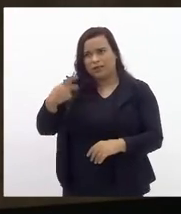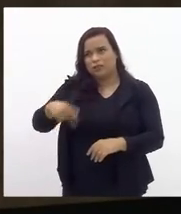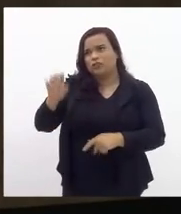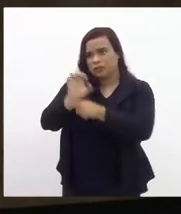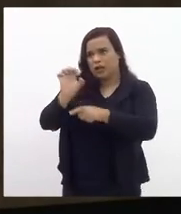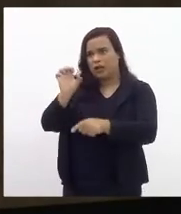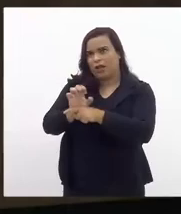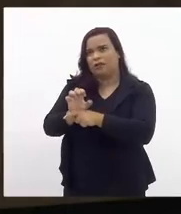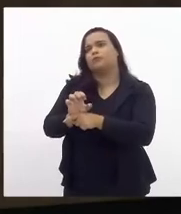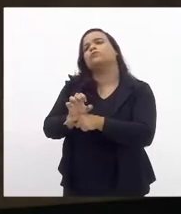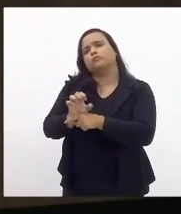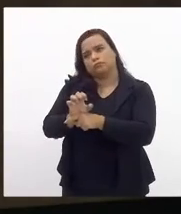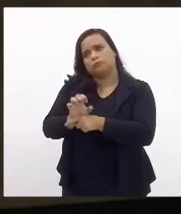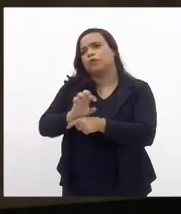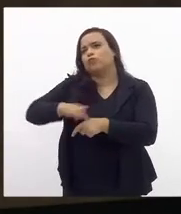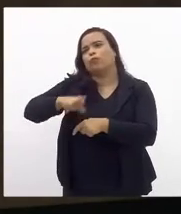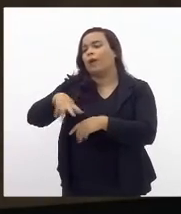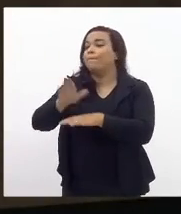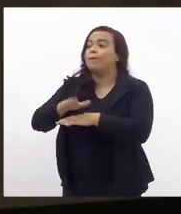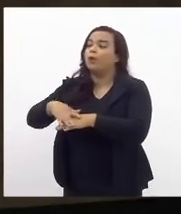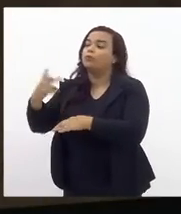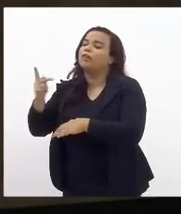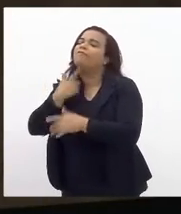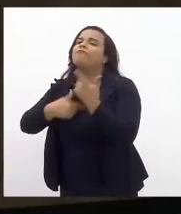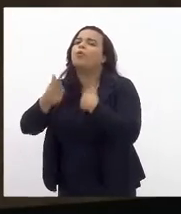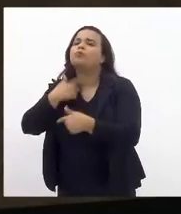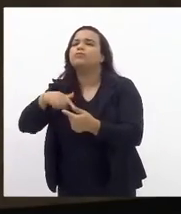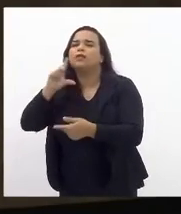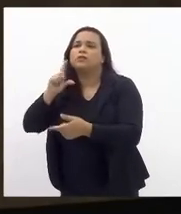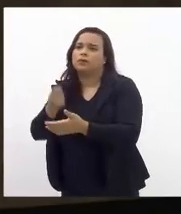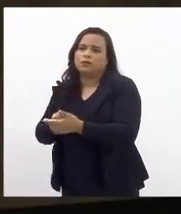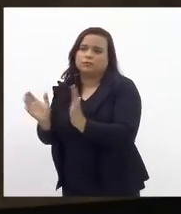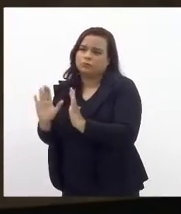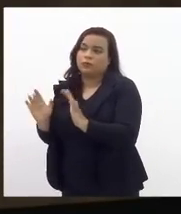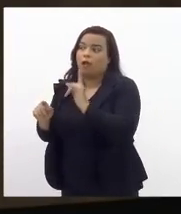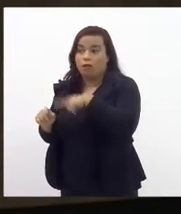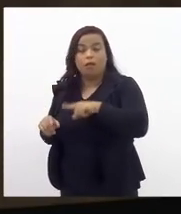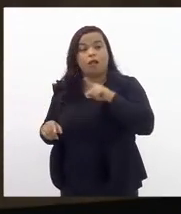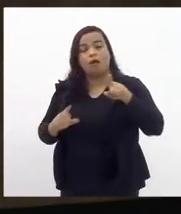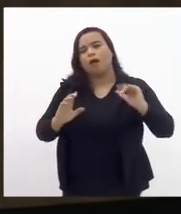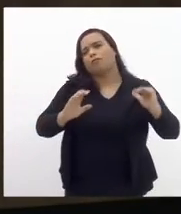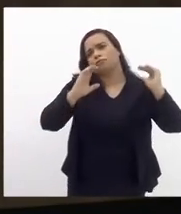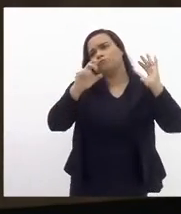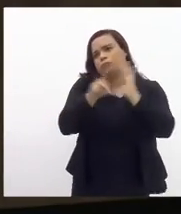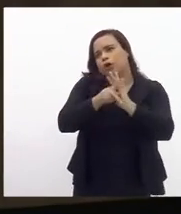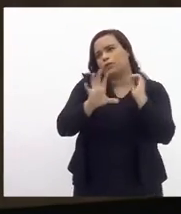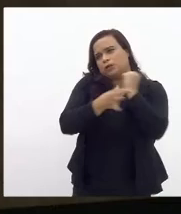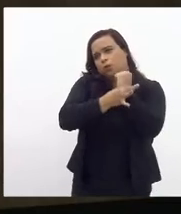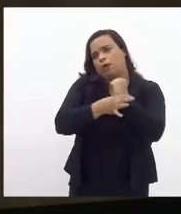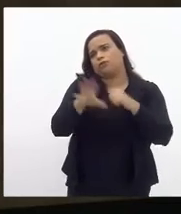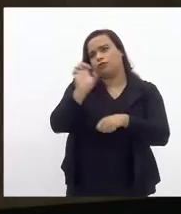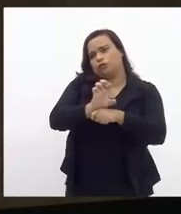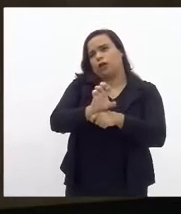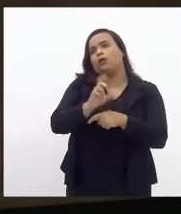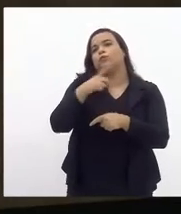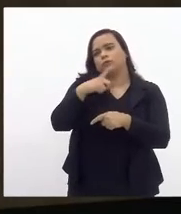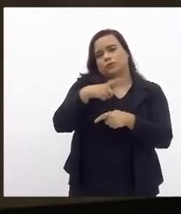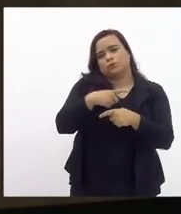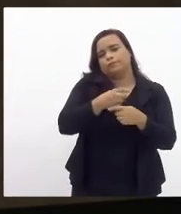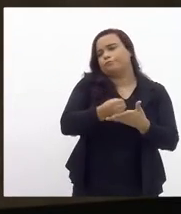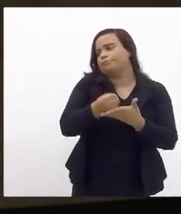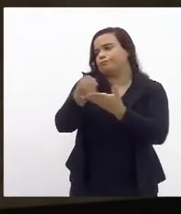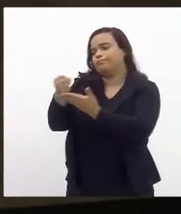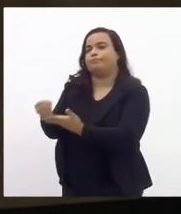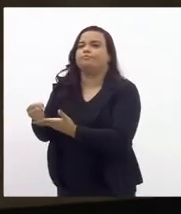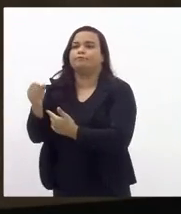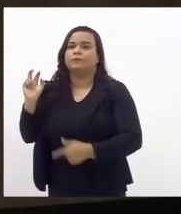capricho, por algum tipo de hobby, mas por decisão das autoridades de segurança constituídas do Estado, ele passou a dispor de